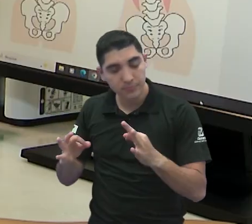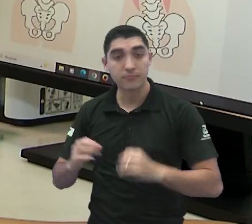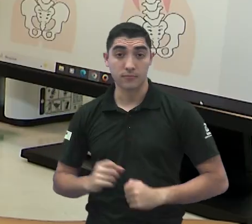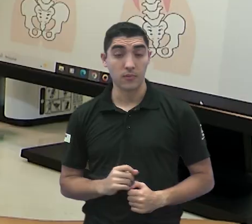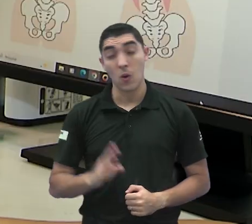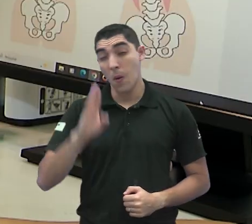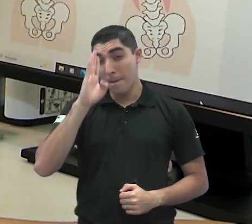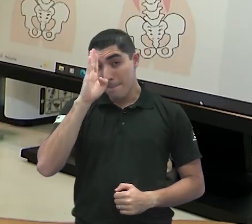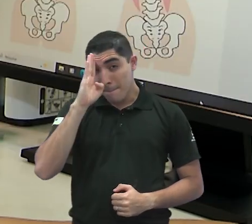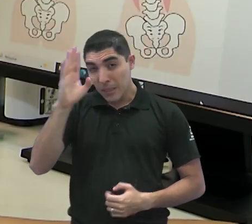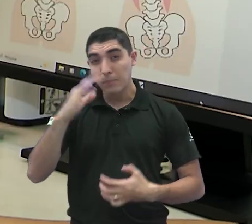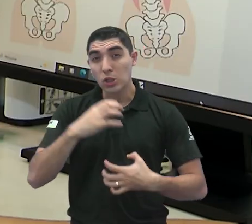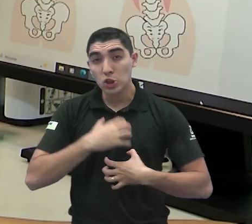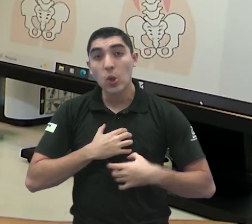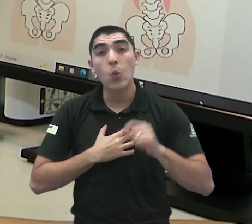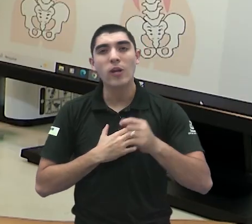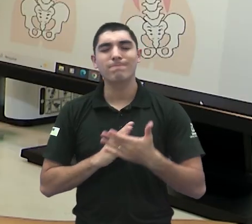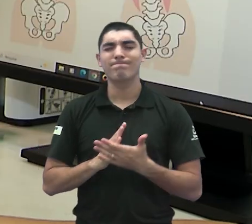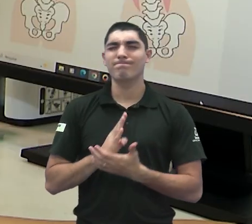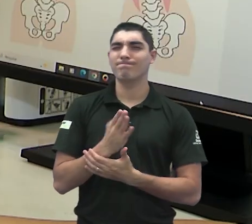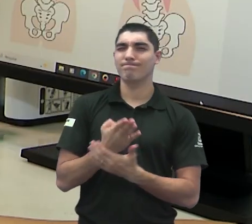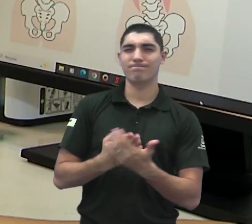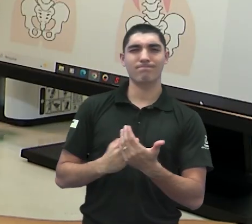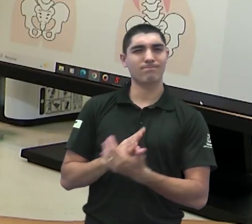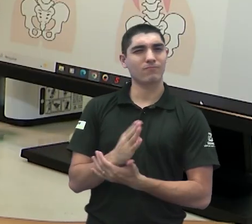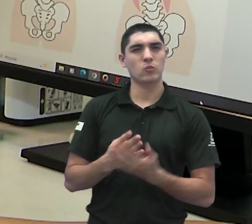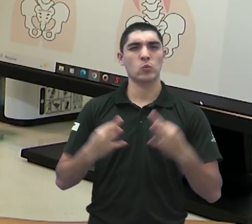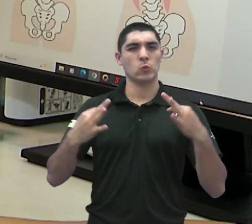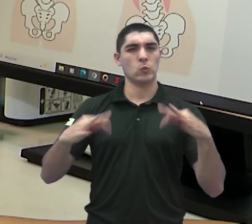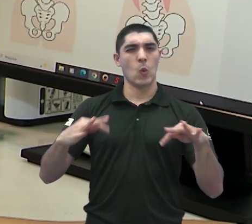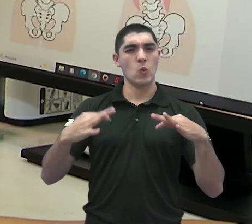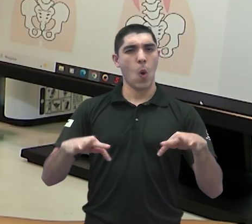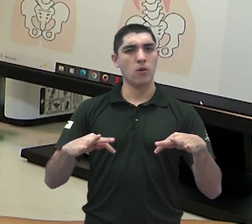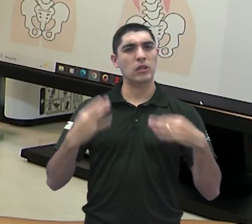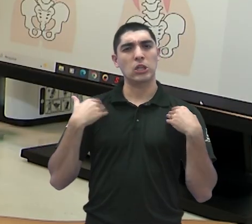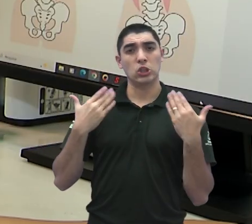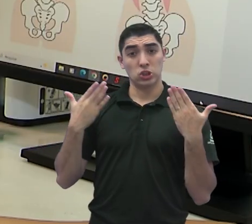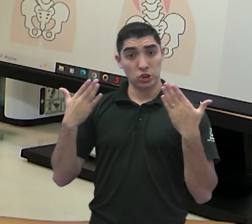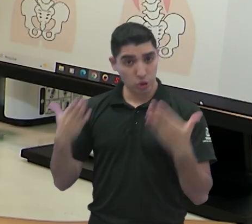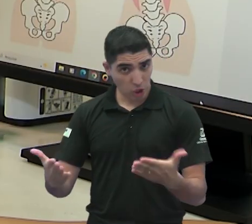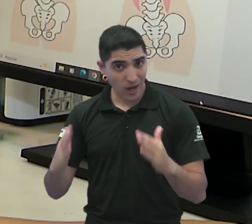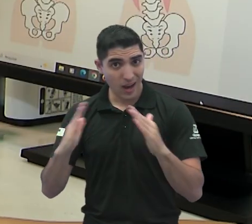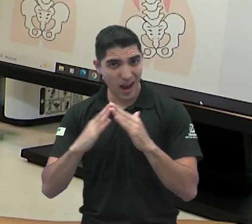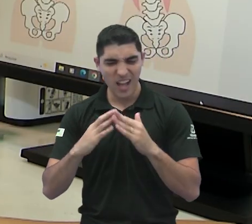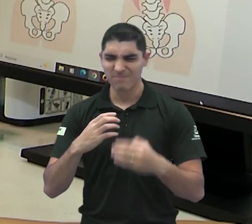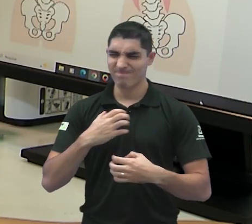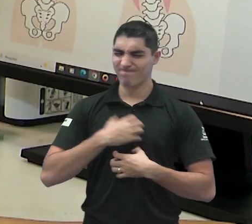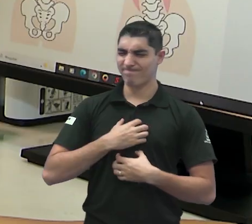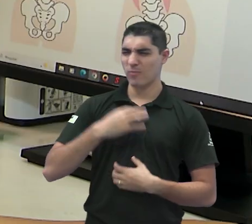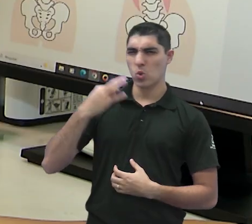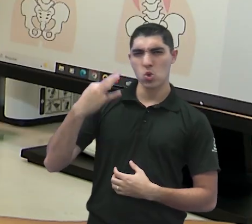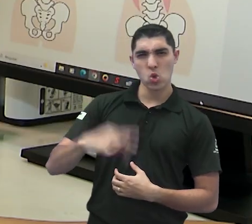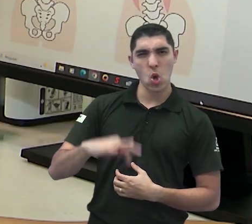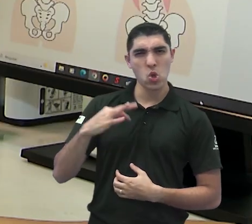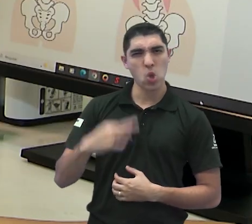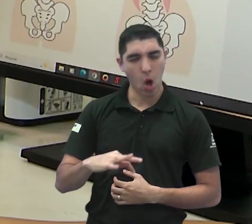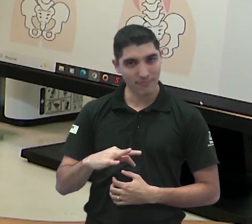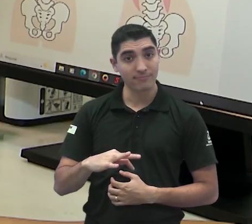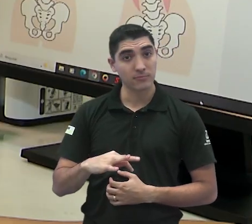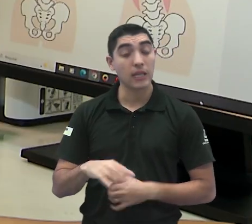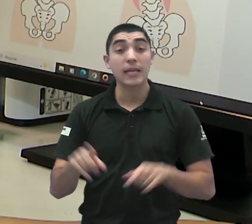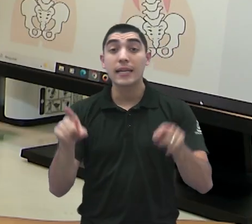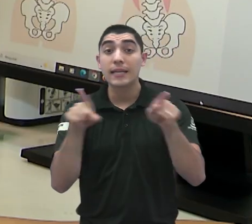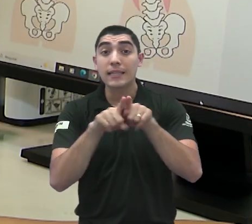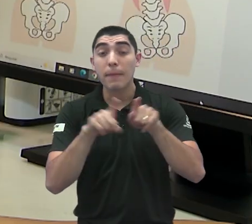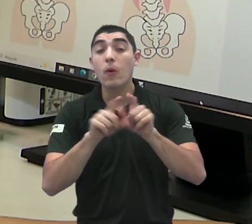sinal é desconforto. O desconforto é dor, chegar em casa reclamar um pouquinho da dor, tá? E tem uma coisa